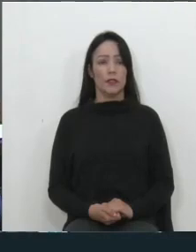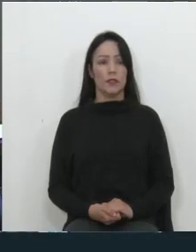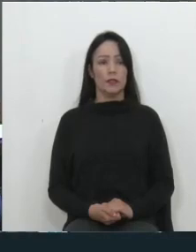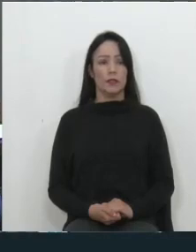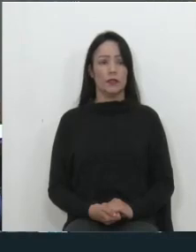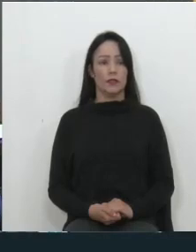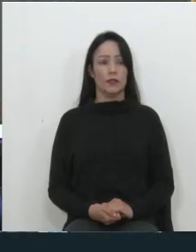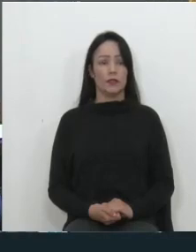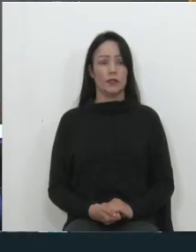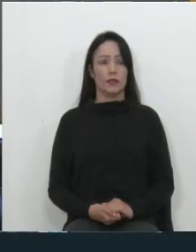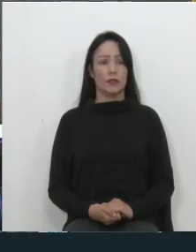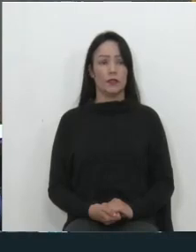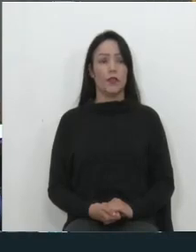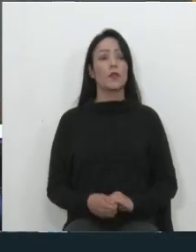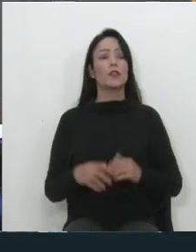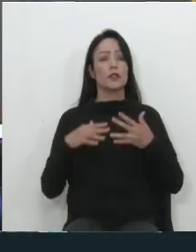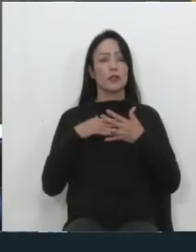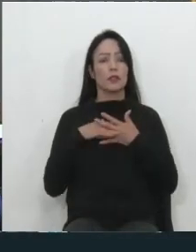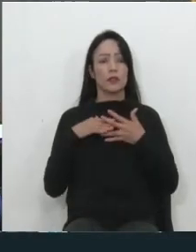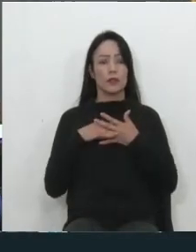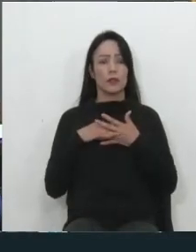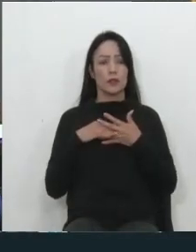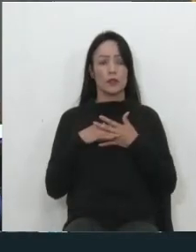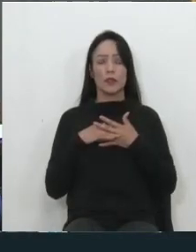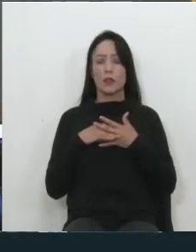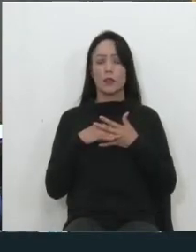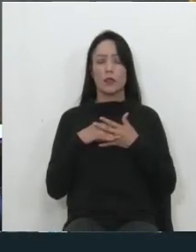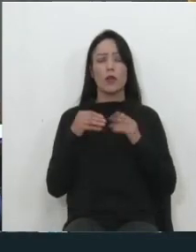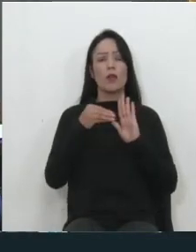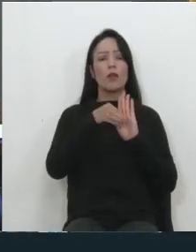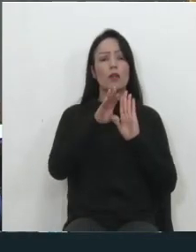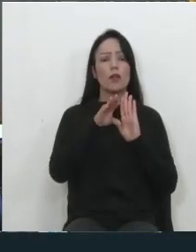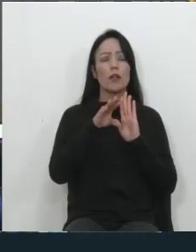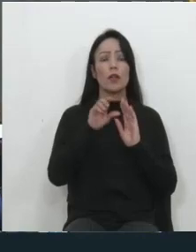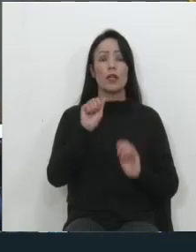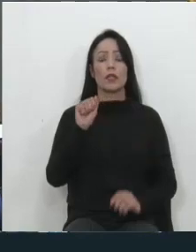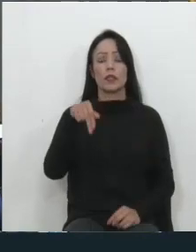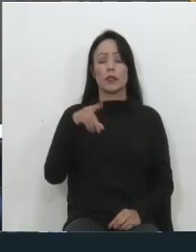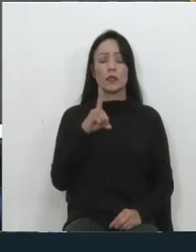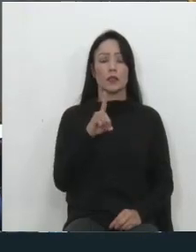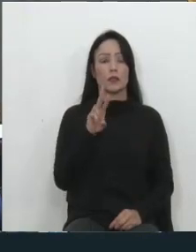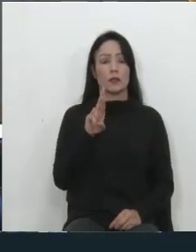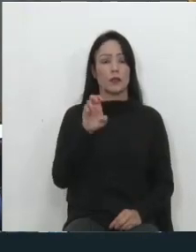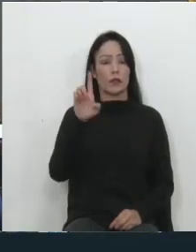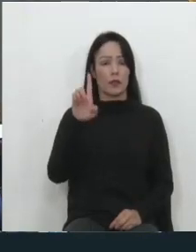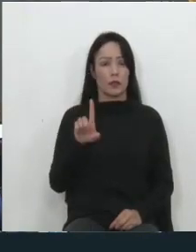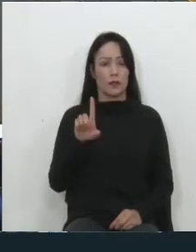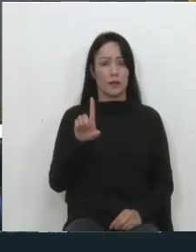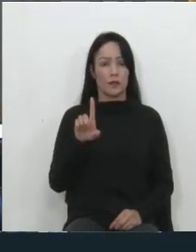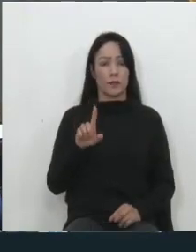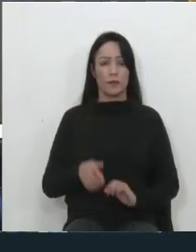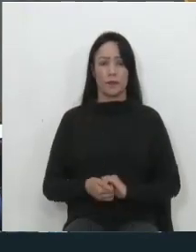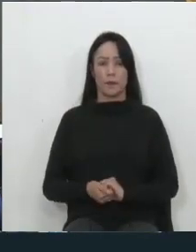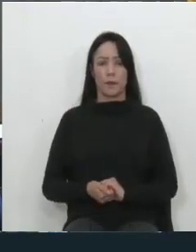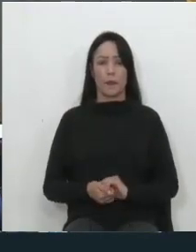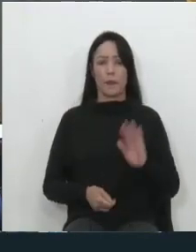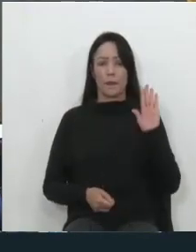Não. Pelo Cidadania... Nós indicamos o vereador André Alves. Questão de ordem, presidente.